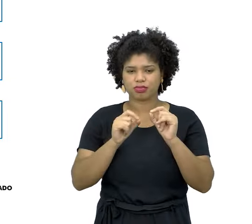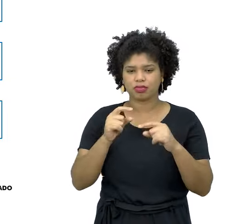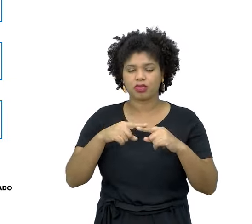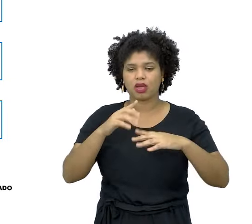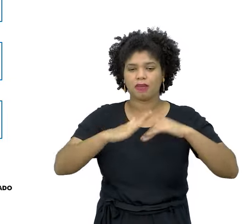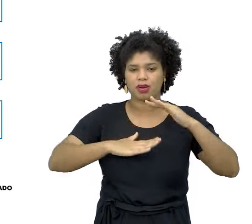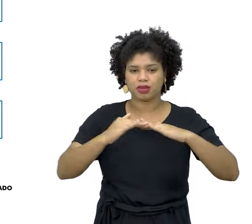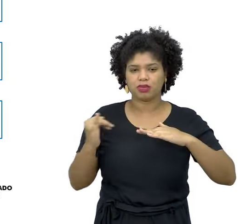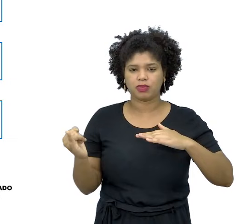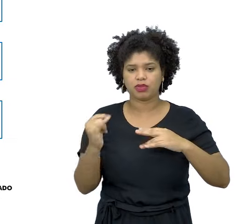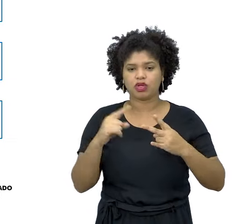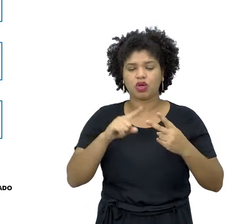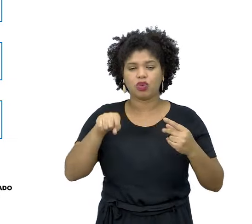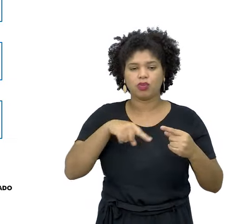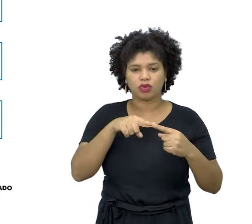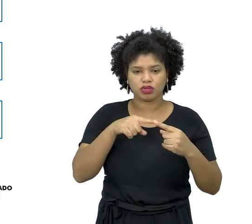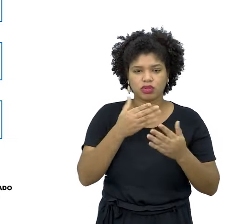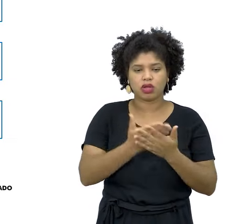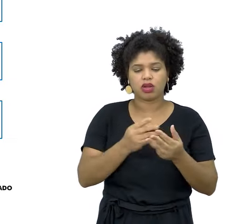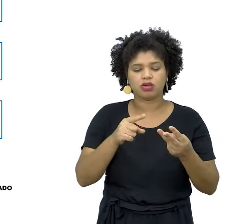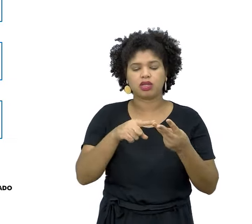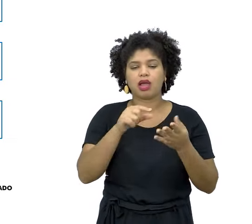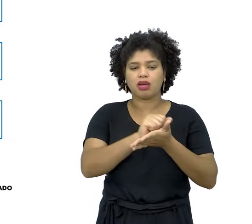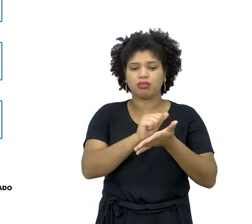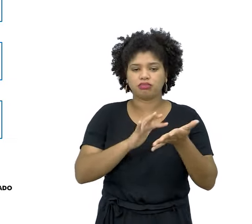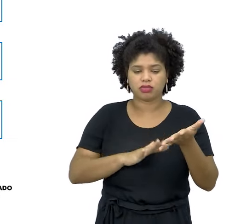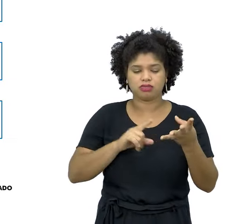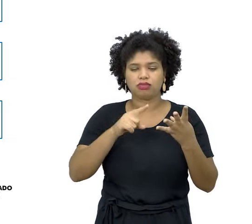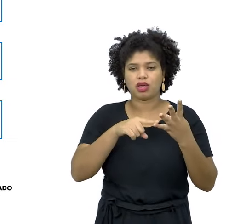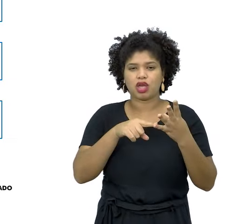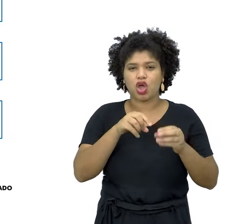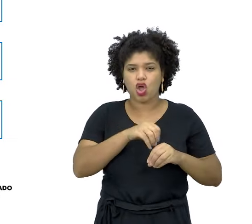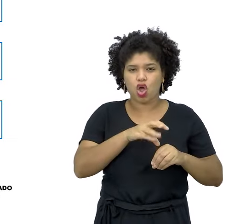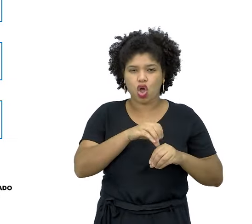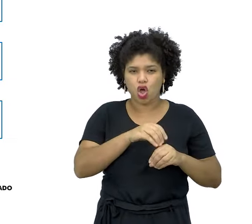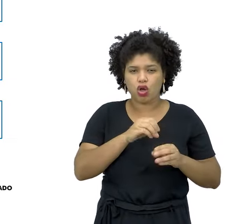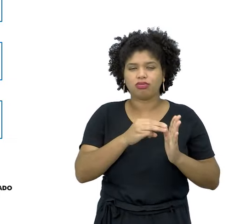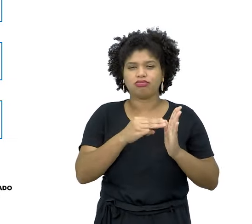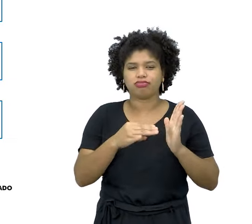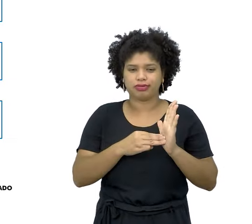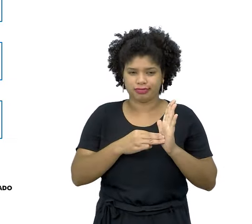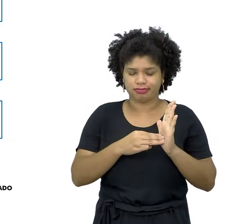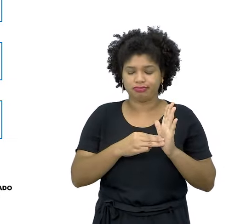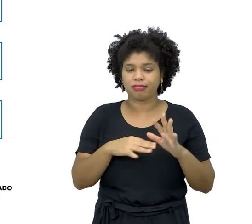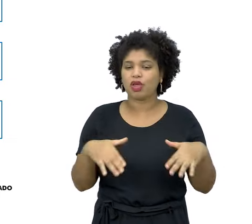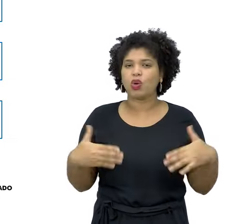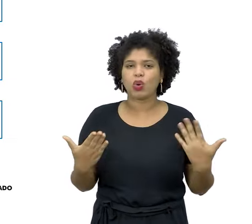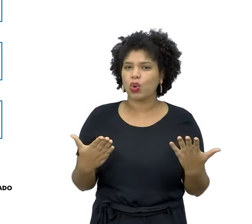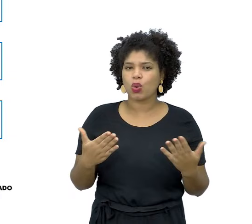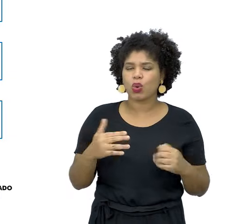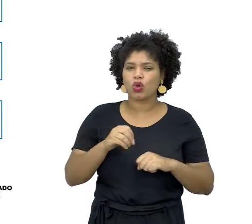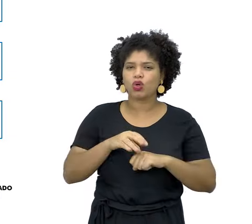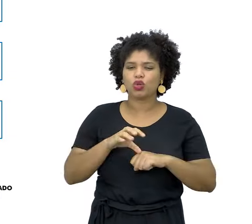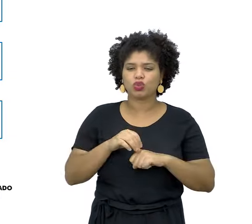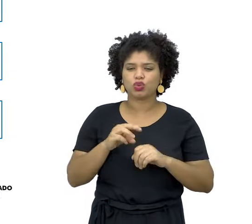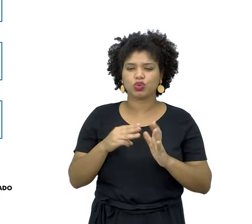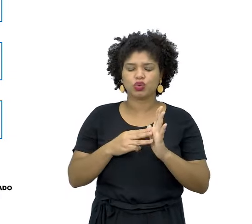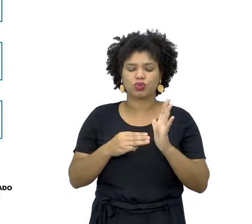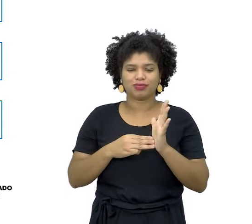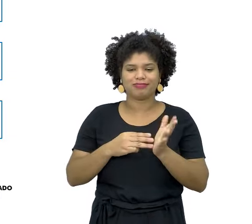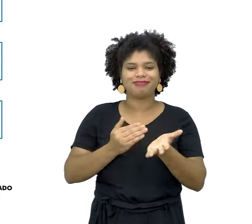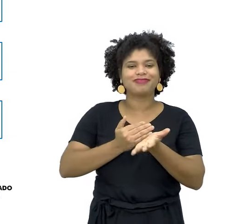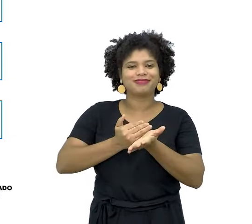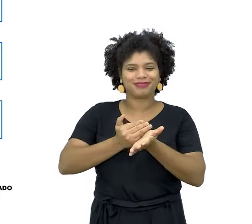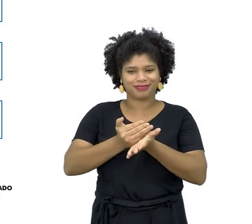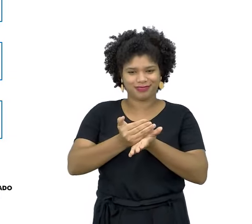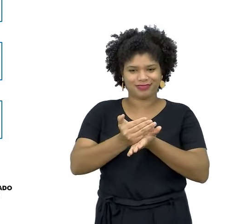os objetivos das aulas, as atividades e as orientações metodológicas. Quem são as orientações metodológicas?